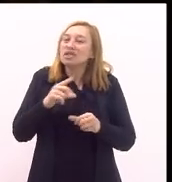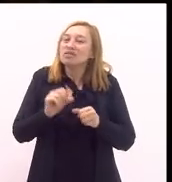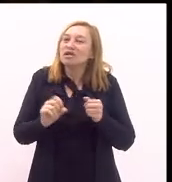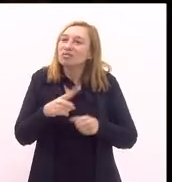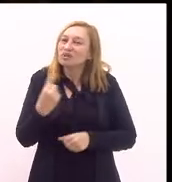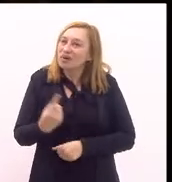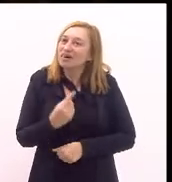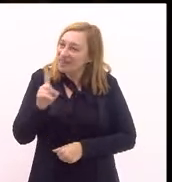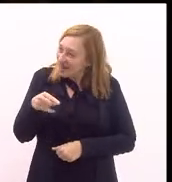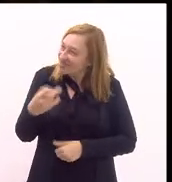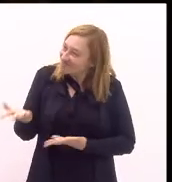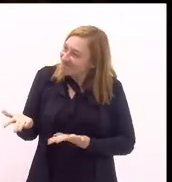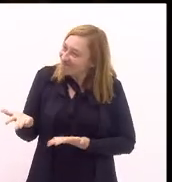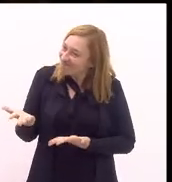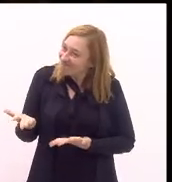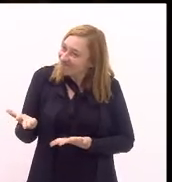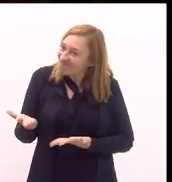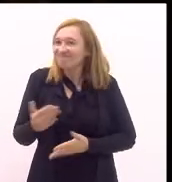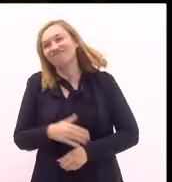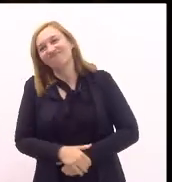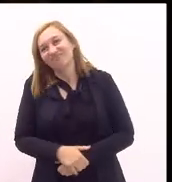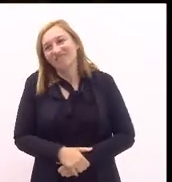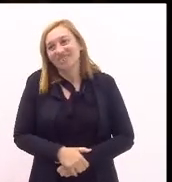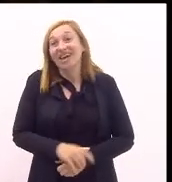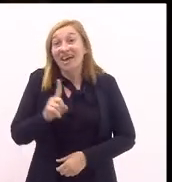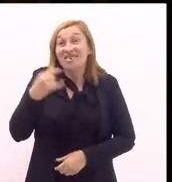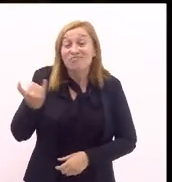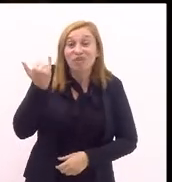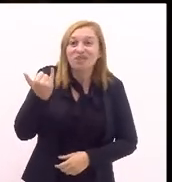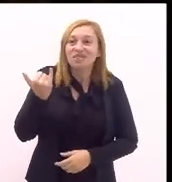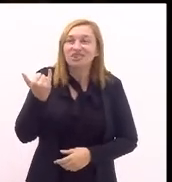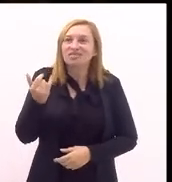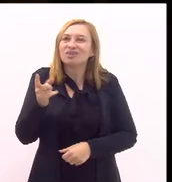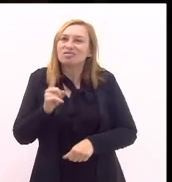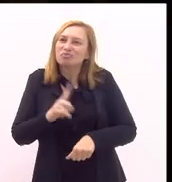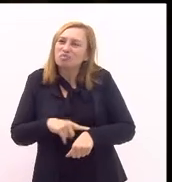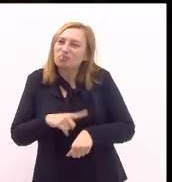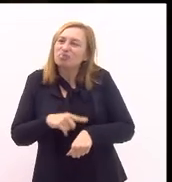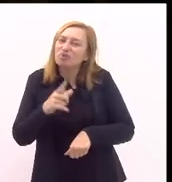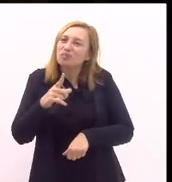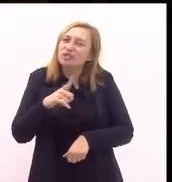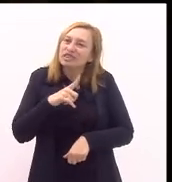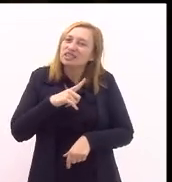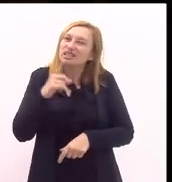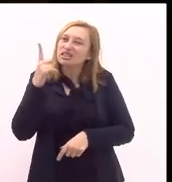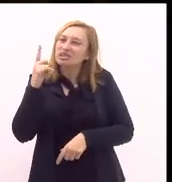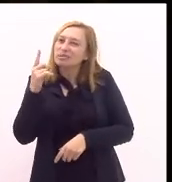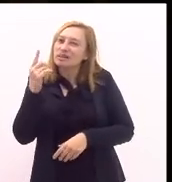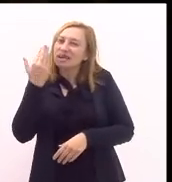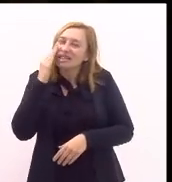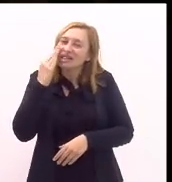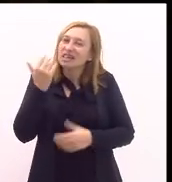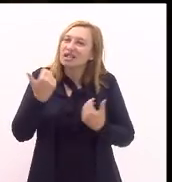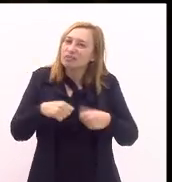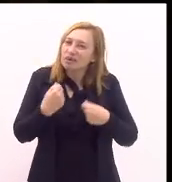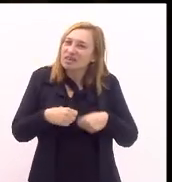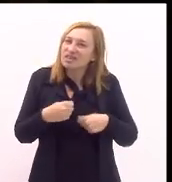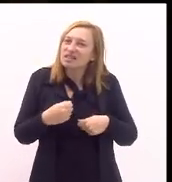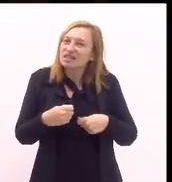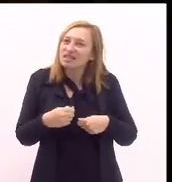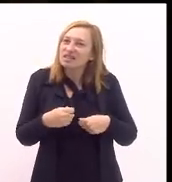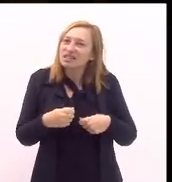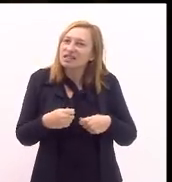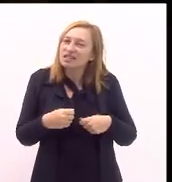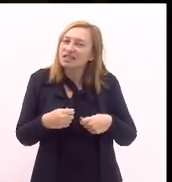feito pela gente dá cara tô assim né É É importante ontem momento que a gente começa a entender que as paradas precisam passar